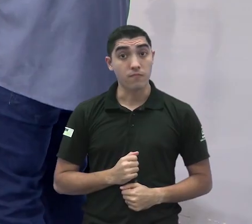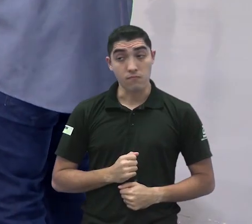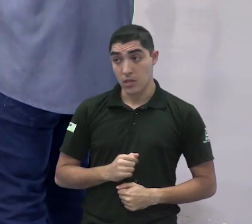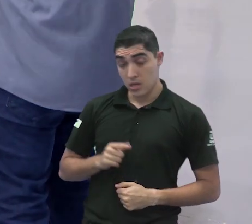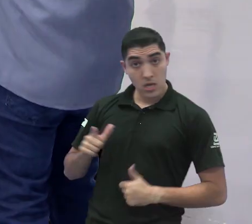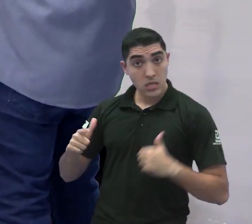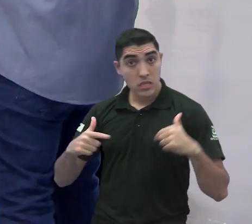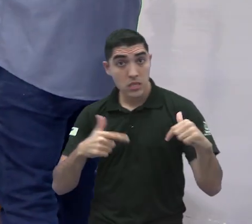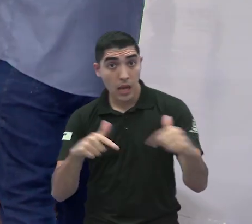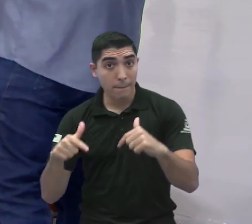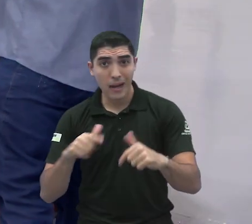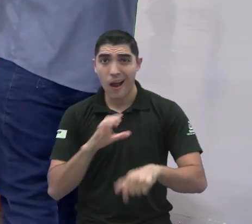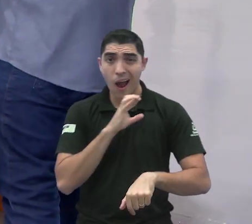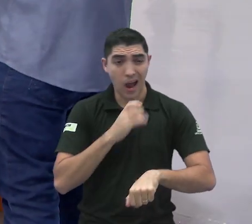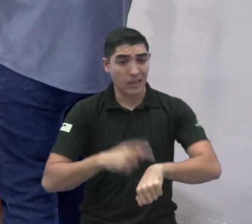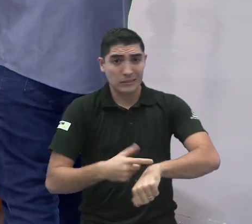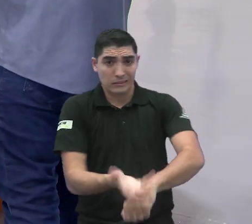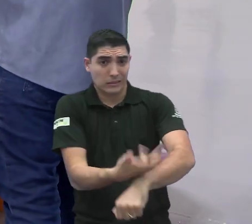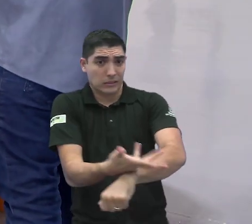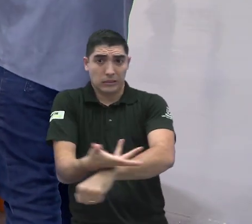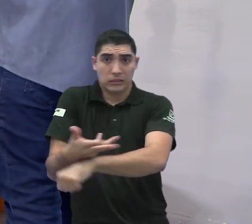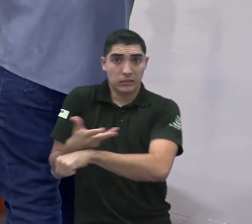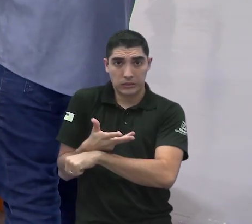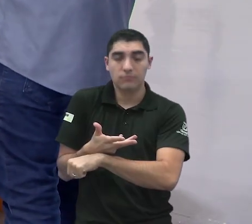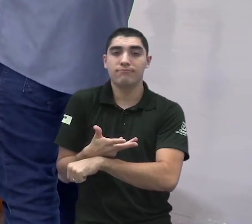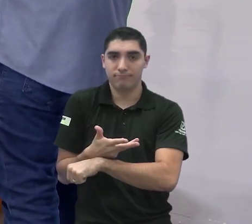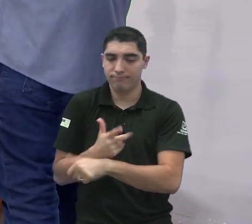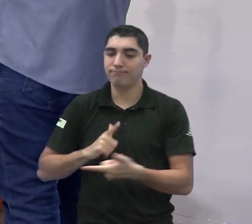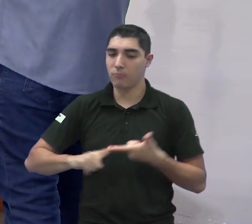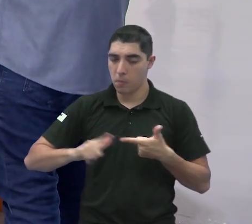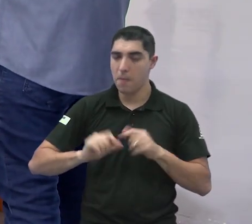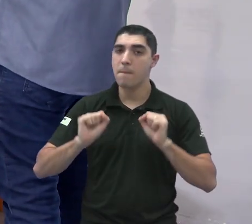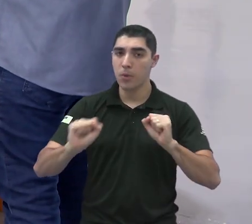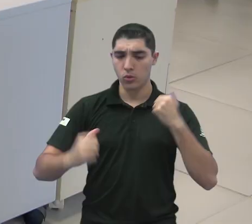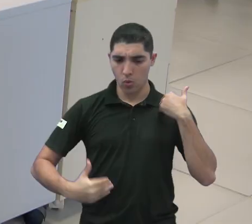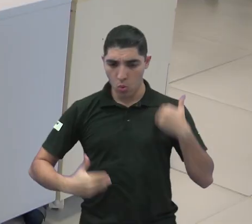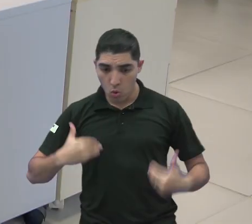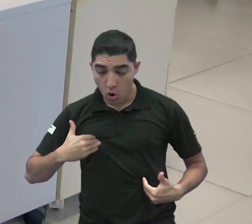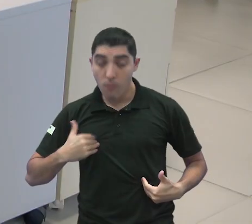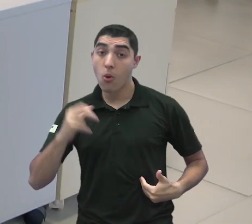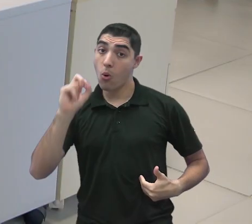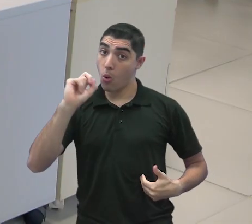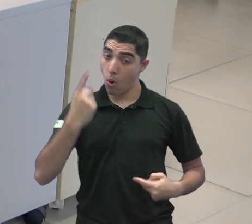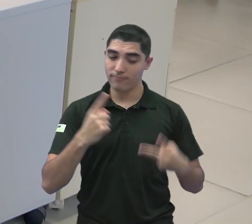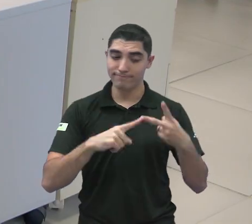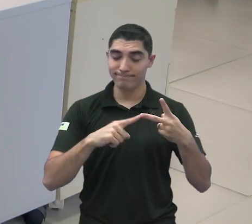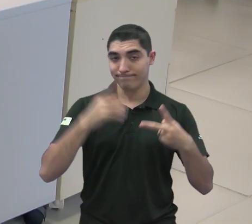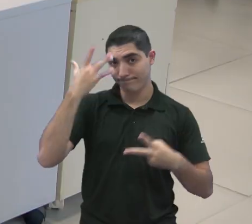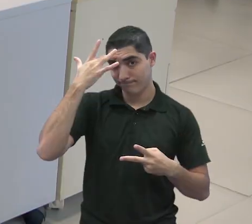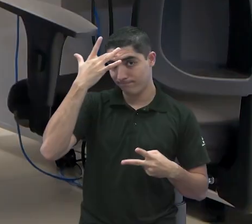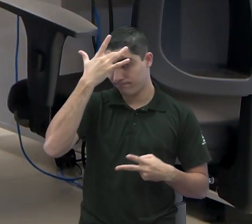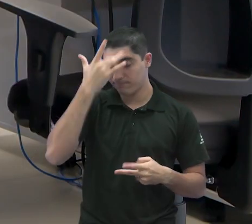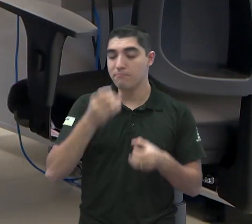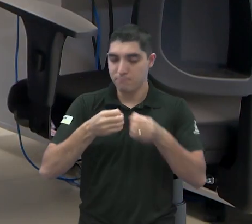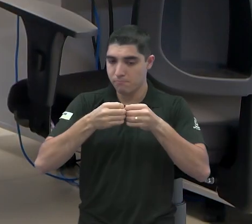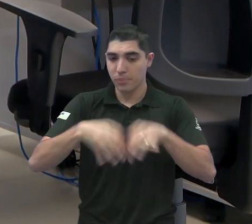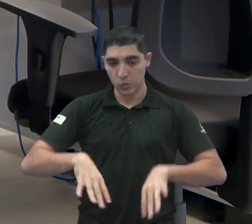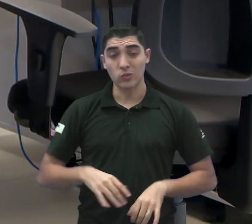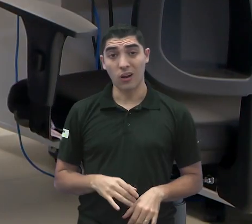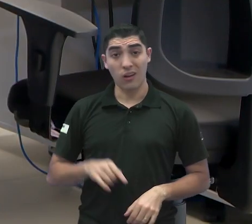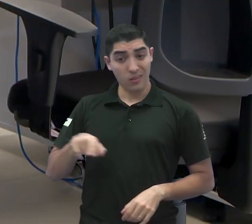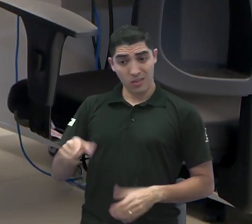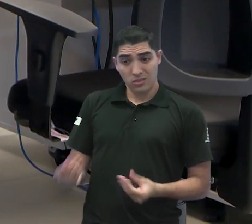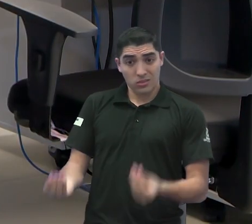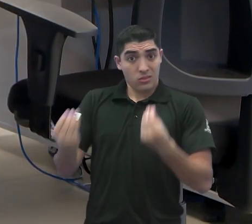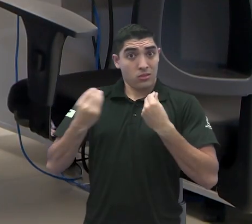O ritmo acelerado no trabalho pode causar diversos problemas, sejam físicos ou mentais. Essa